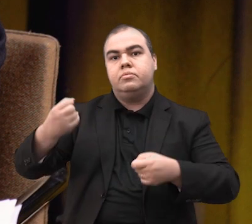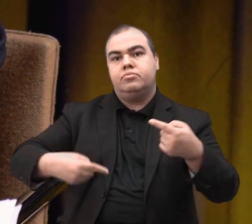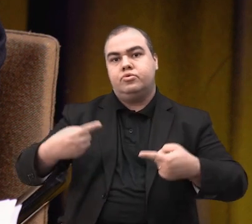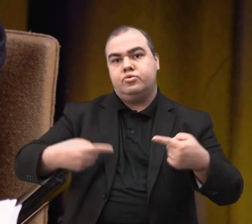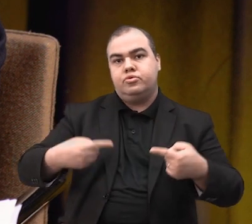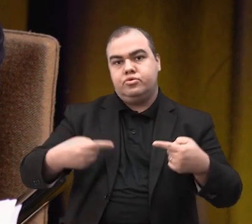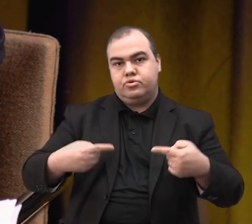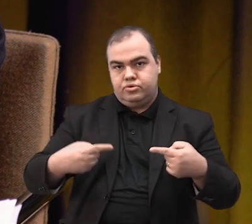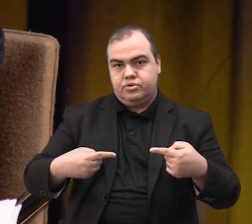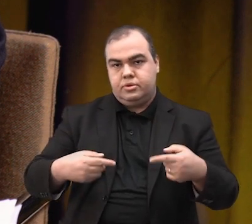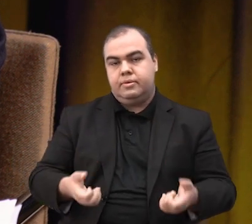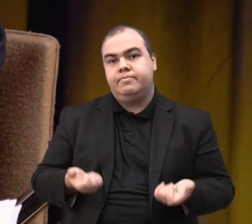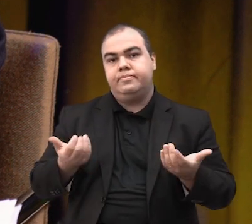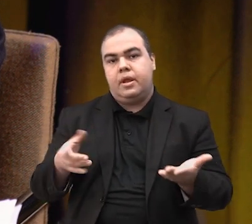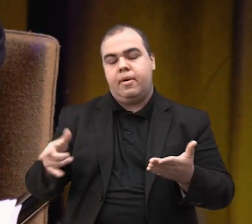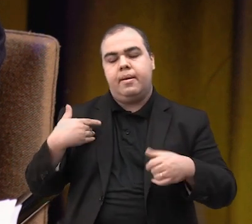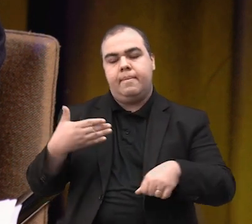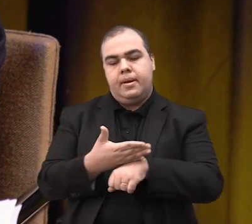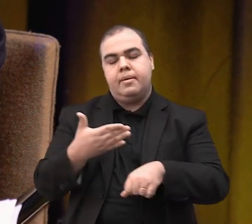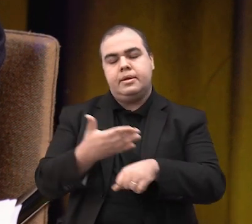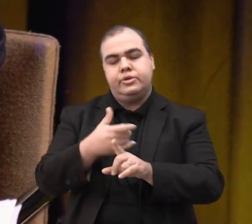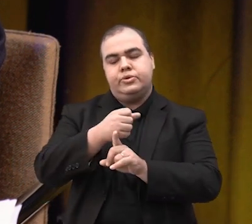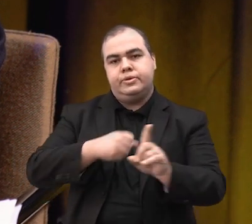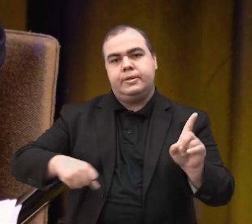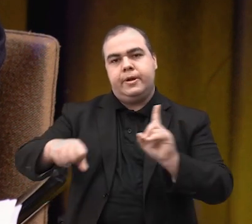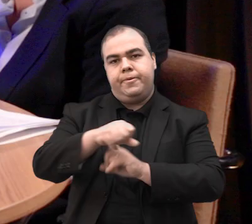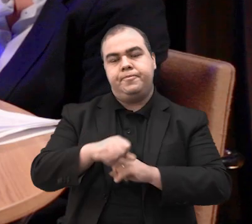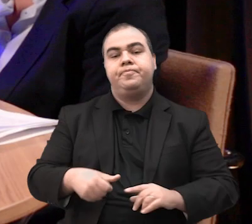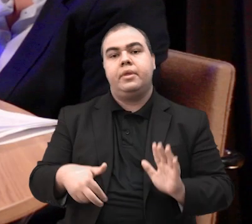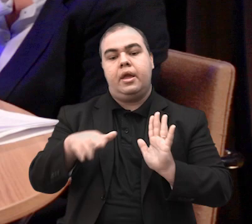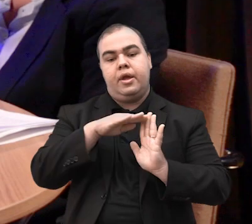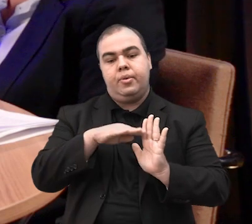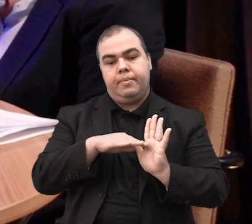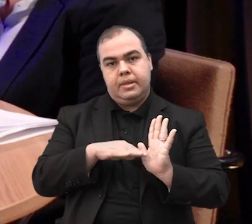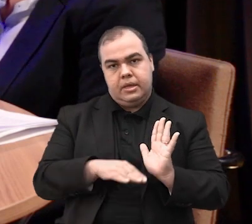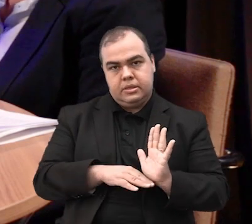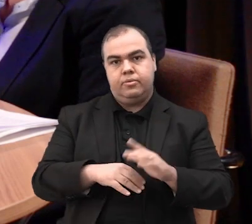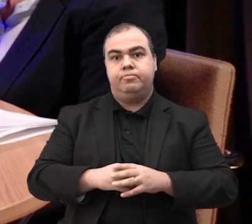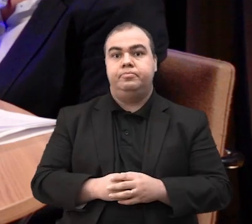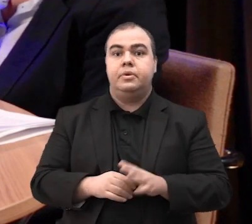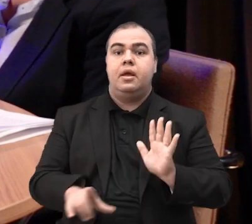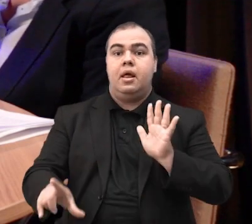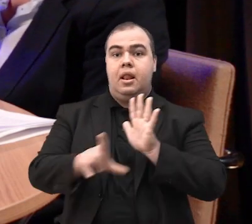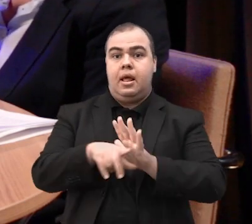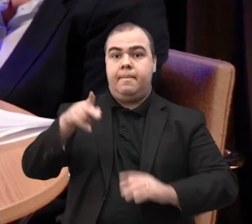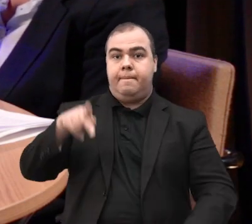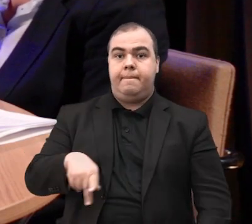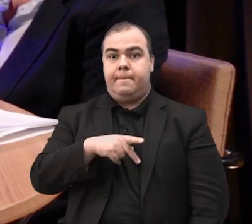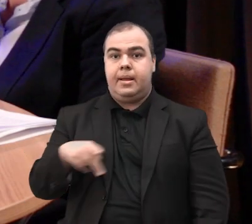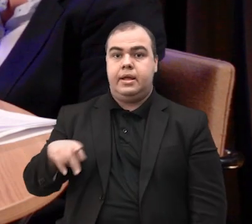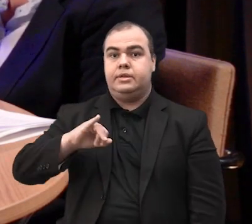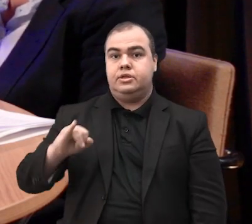né então é por meio dessa participa social e a regulamentação da Lei Padre